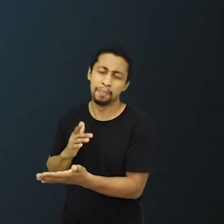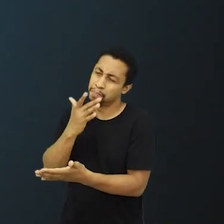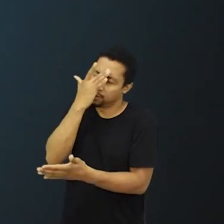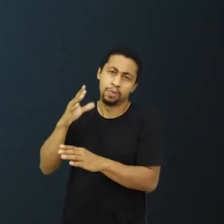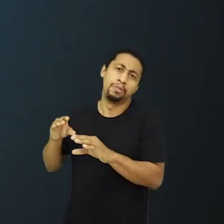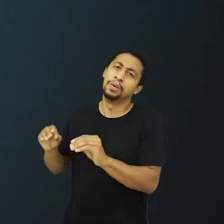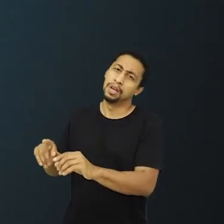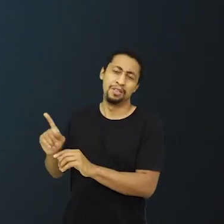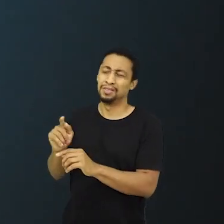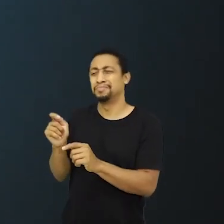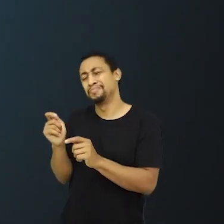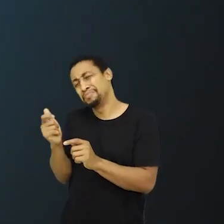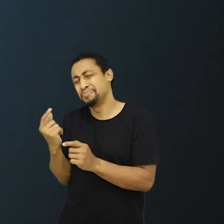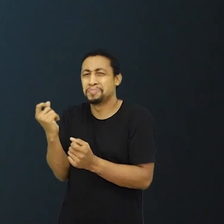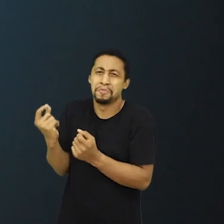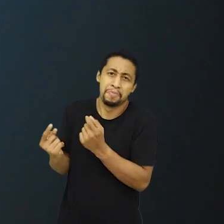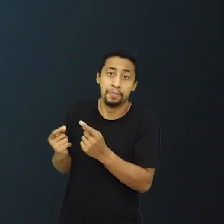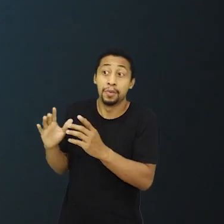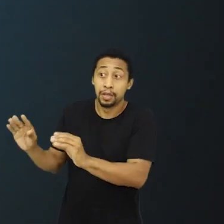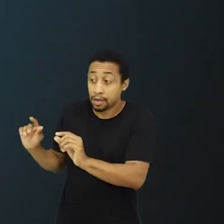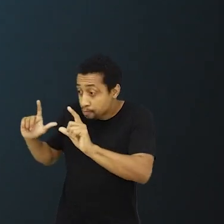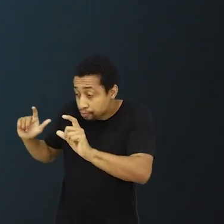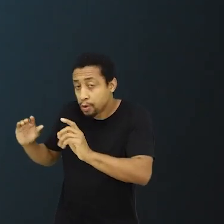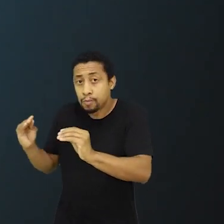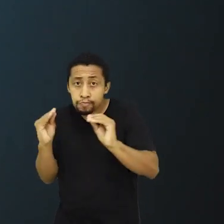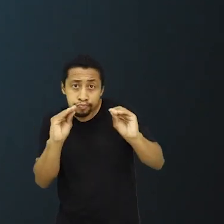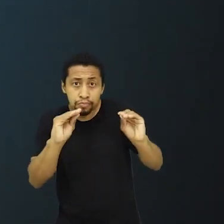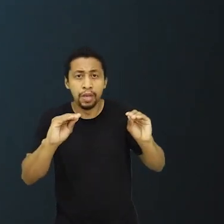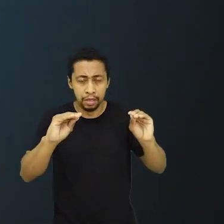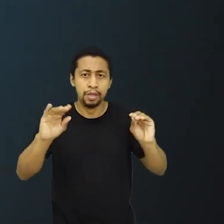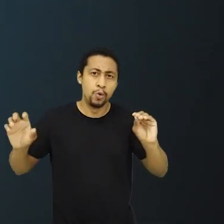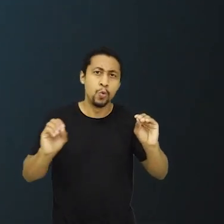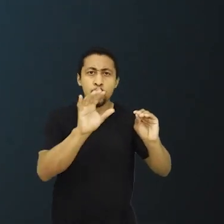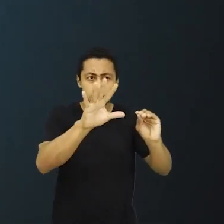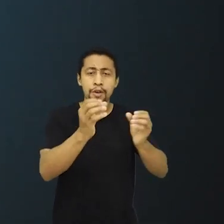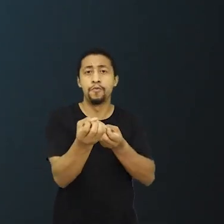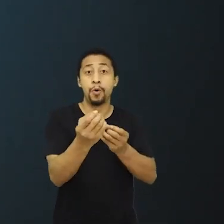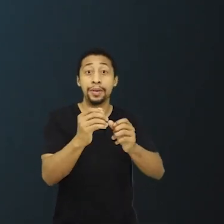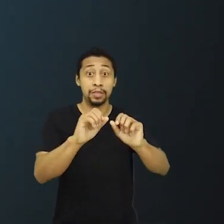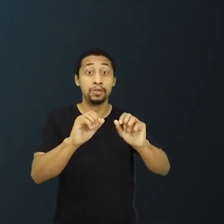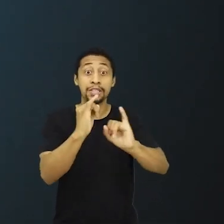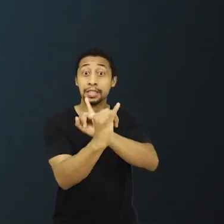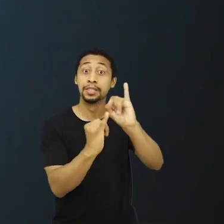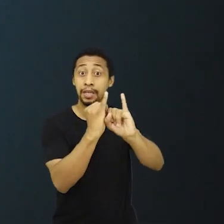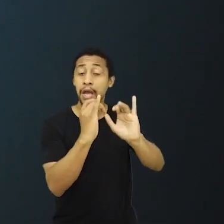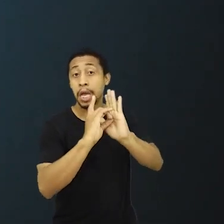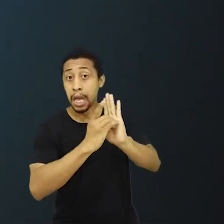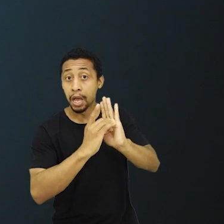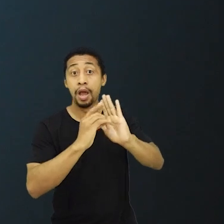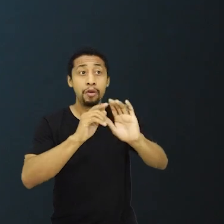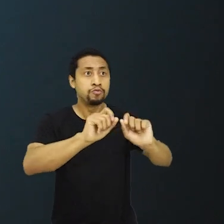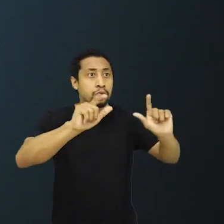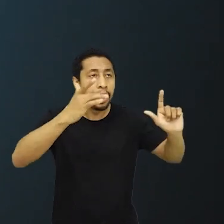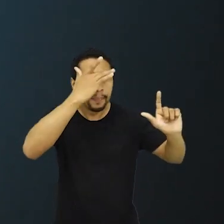né? E quando você publica digitalmente, dá acesso público não só à base de dados para elas saberem que o documento existe, mas a imagem